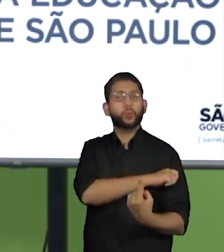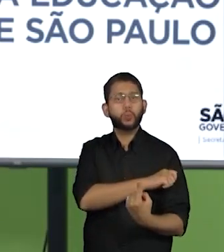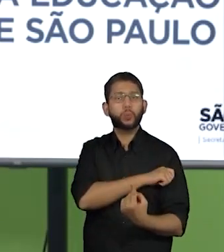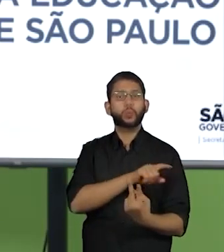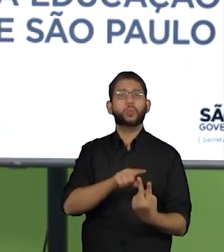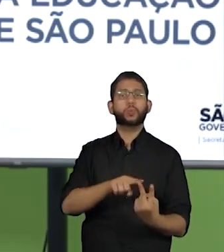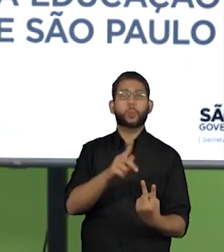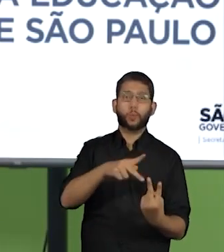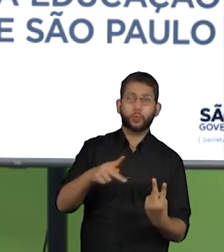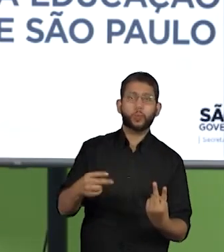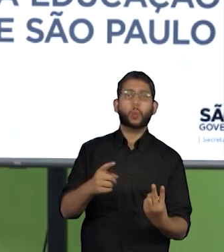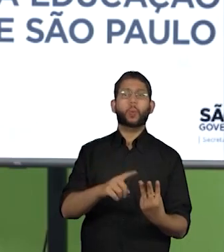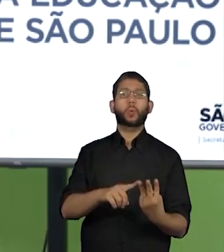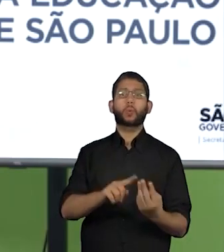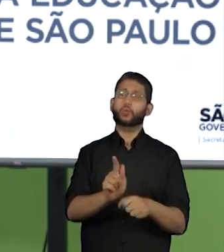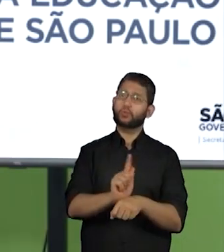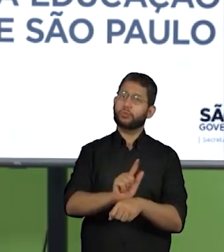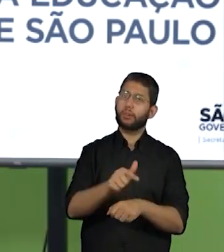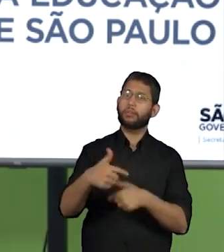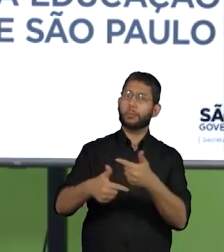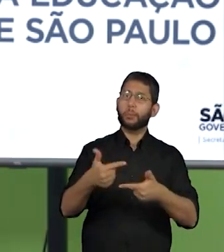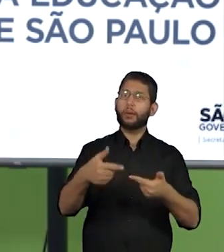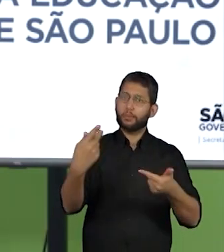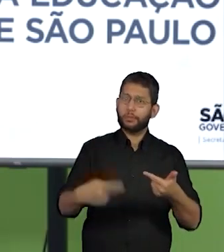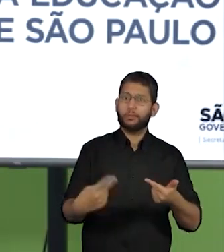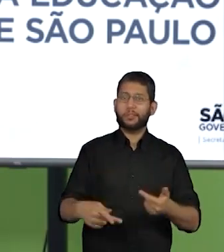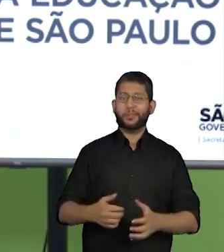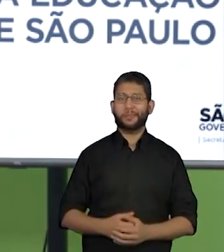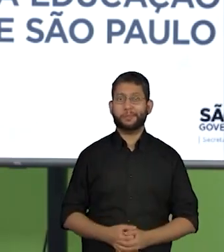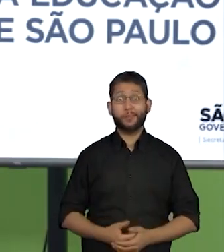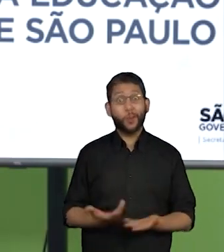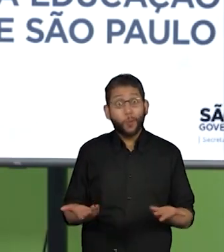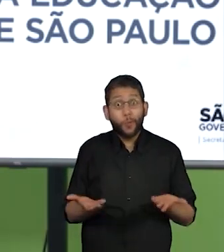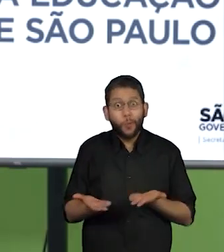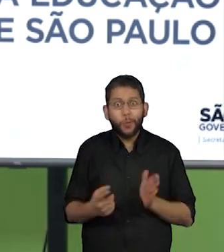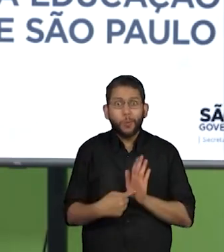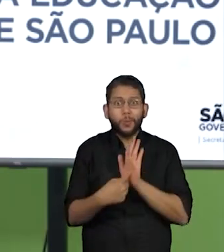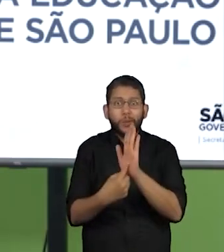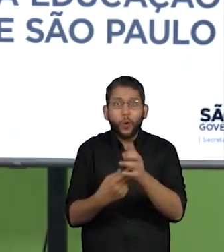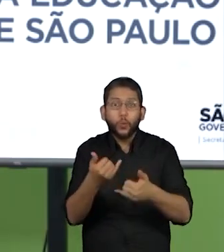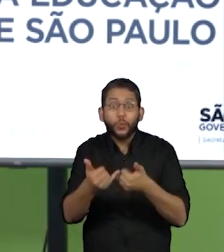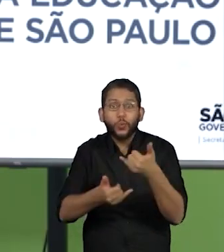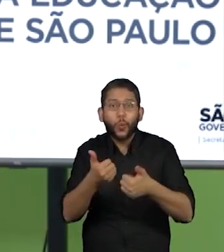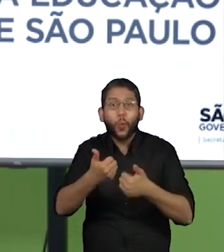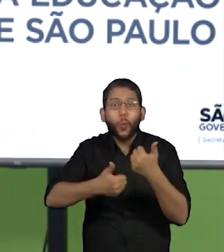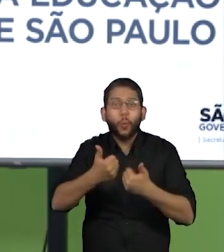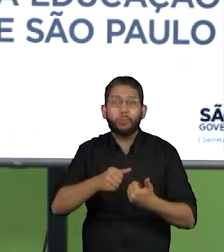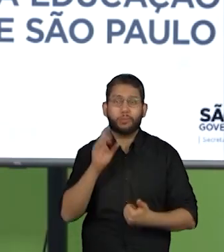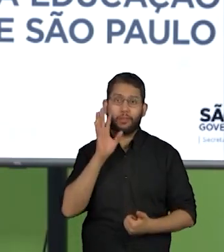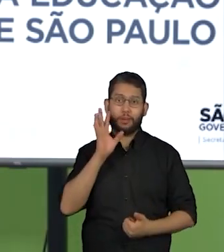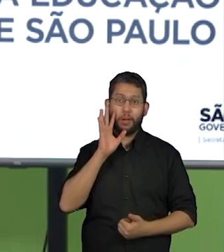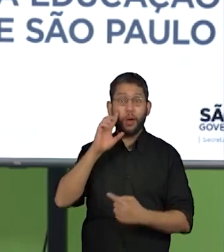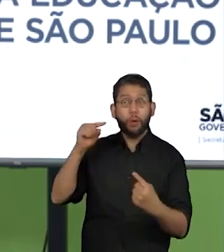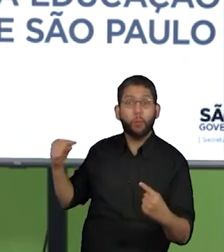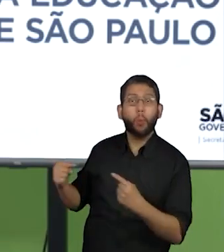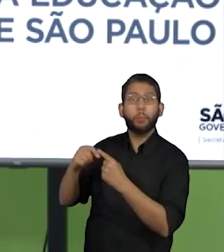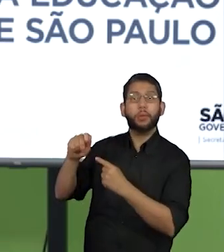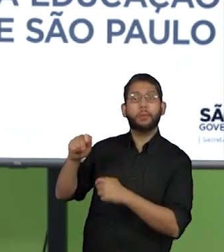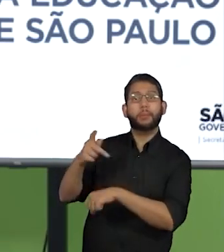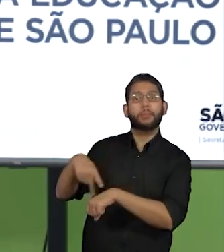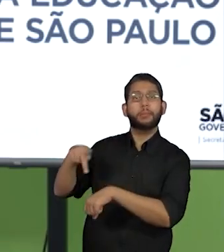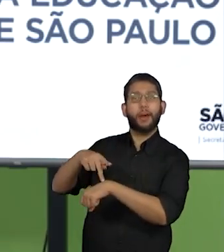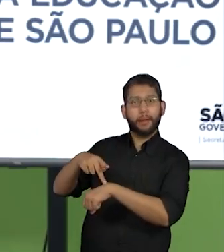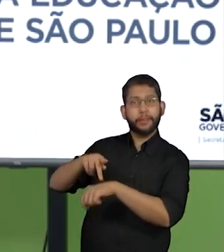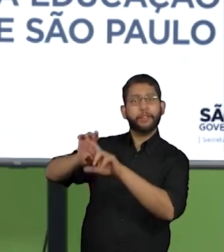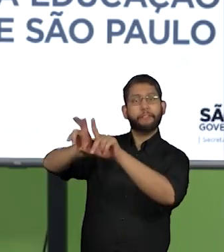da rede. Hoje a gente vai falar sobre um jogo super legal, vai falar um pouco sobre a África e jogos de tabuleiro do